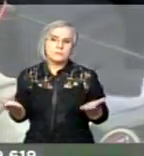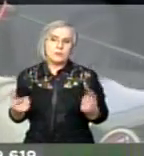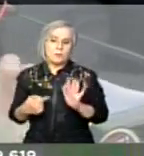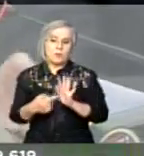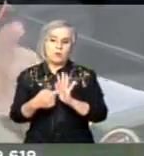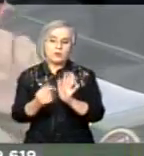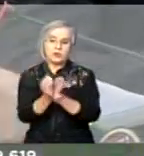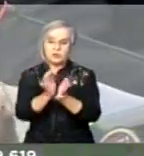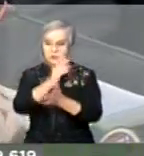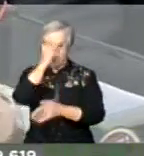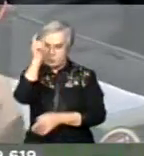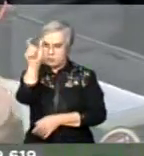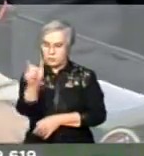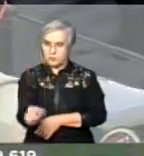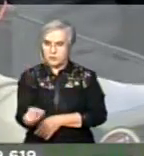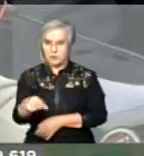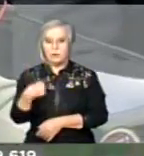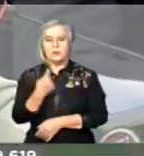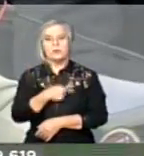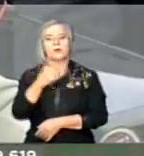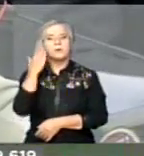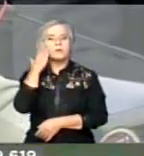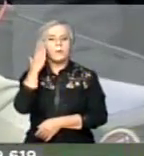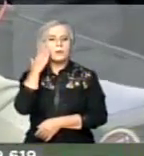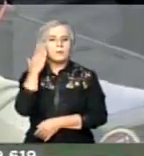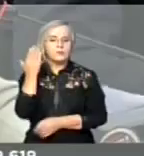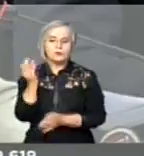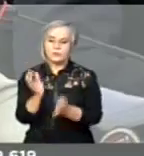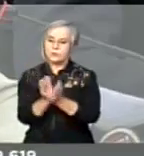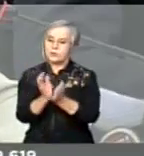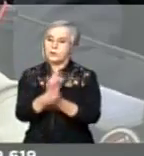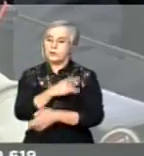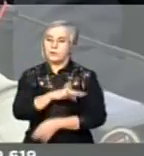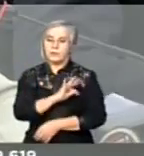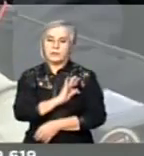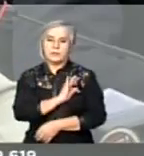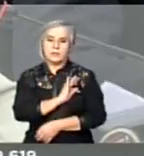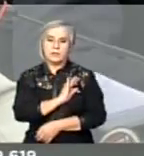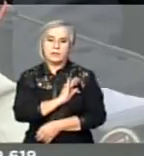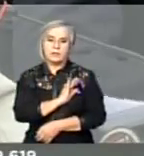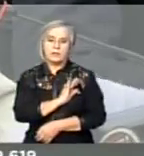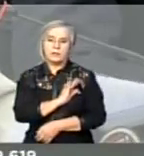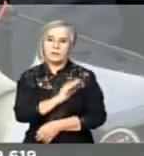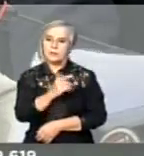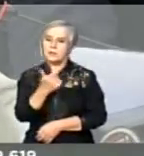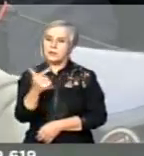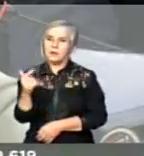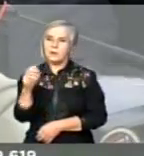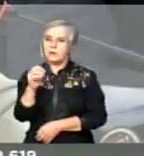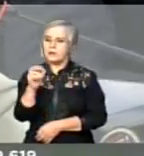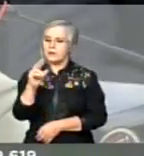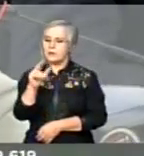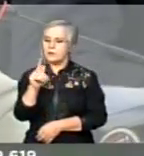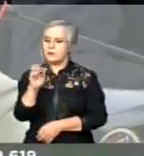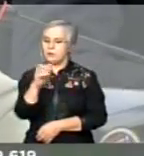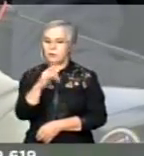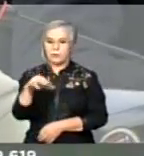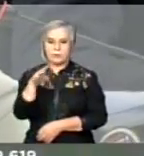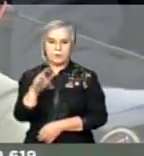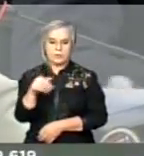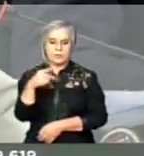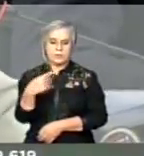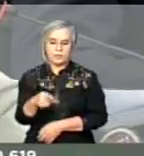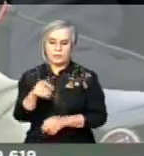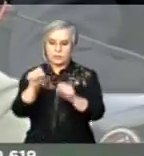indivíduo que, como sabemos, inclusive o pessoal do PT, não é orgânica desse sistema